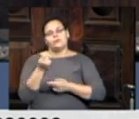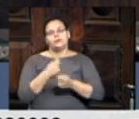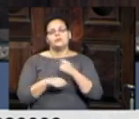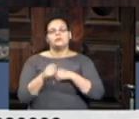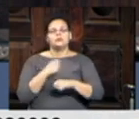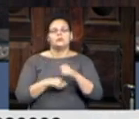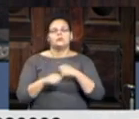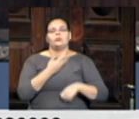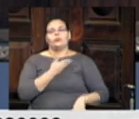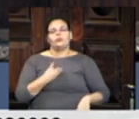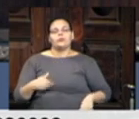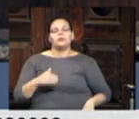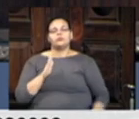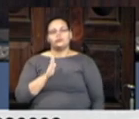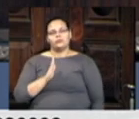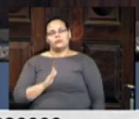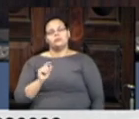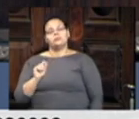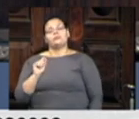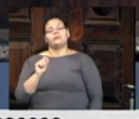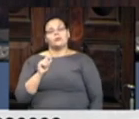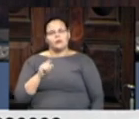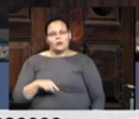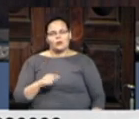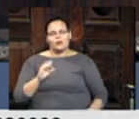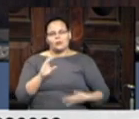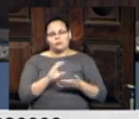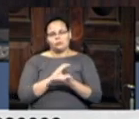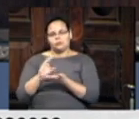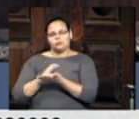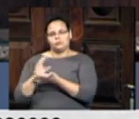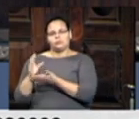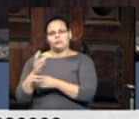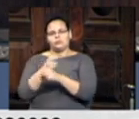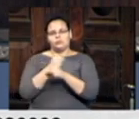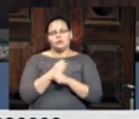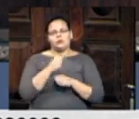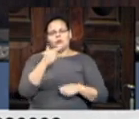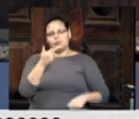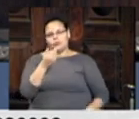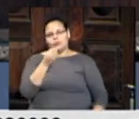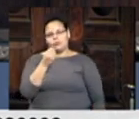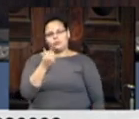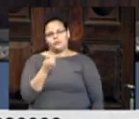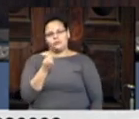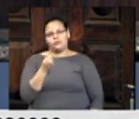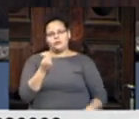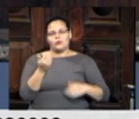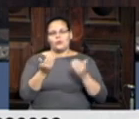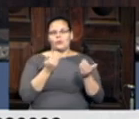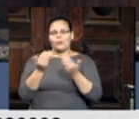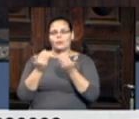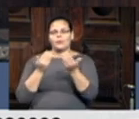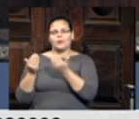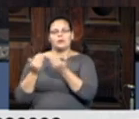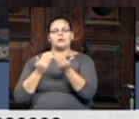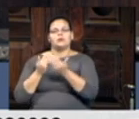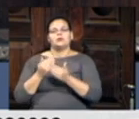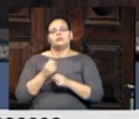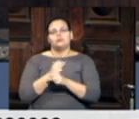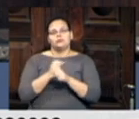do governo, já que ao arrecadado em 2016, comparados aos indicadores